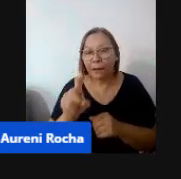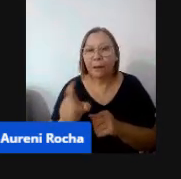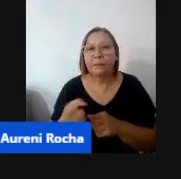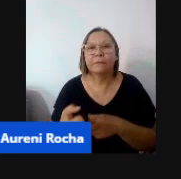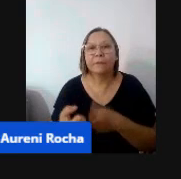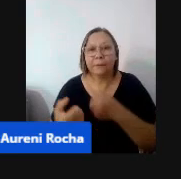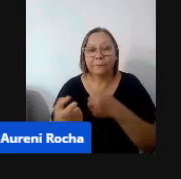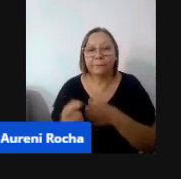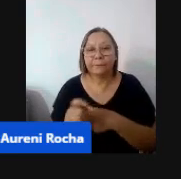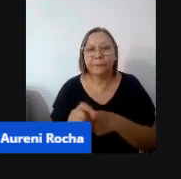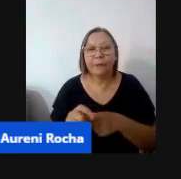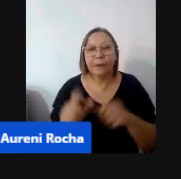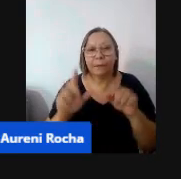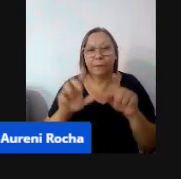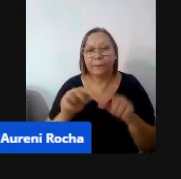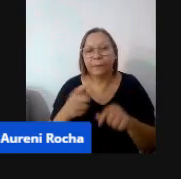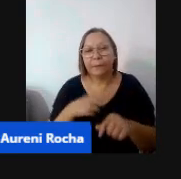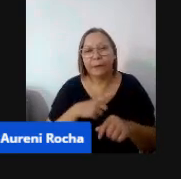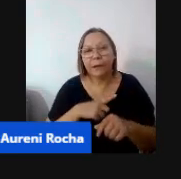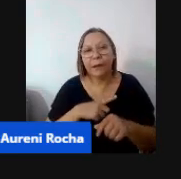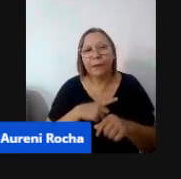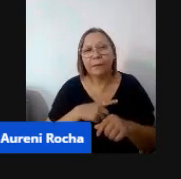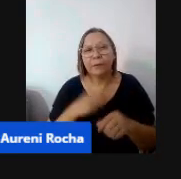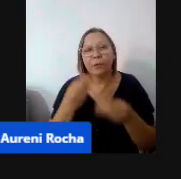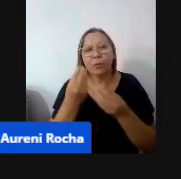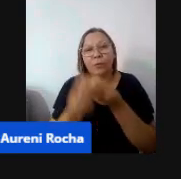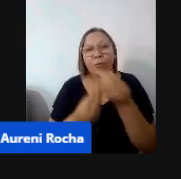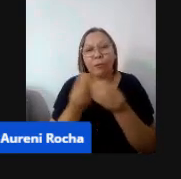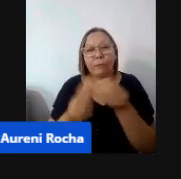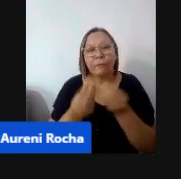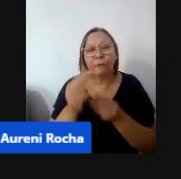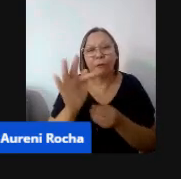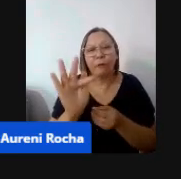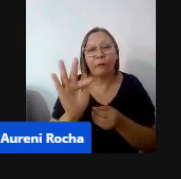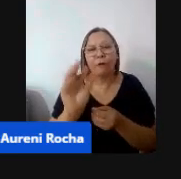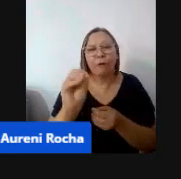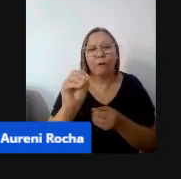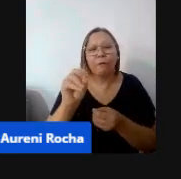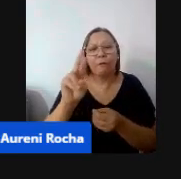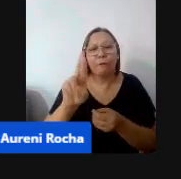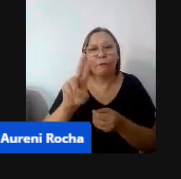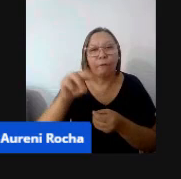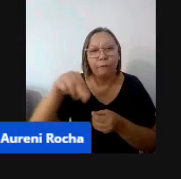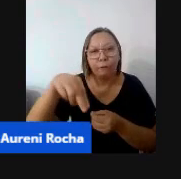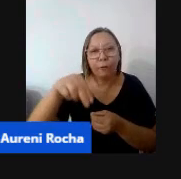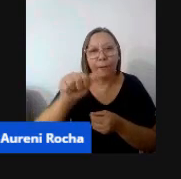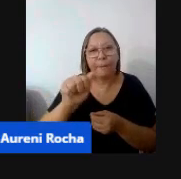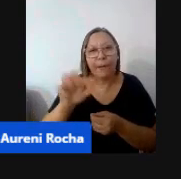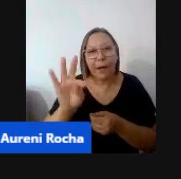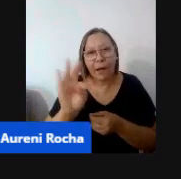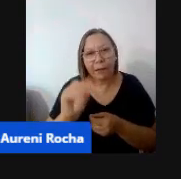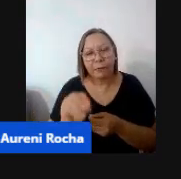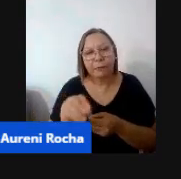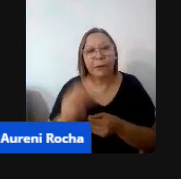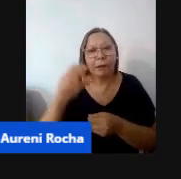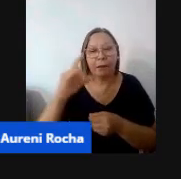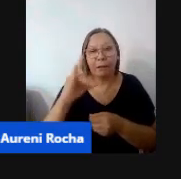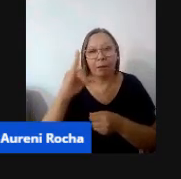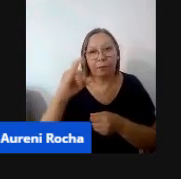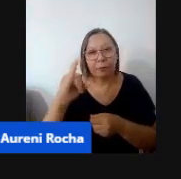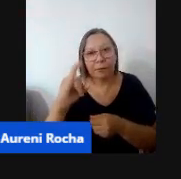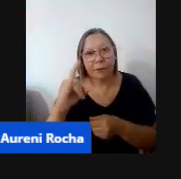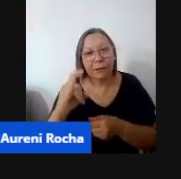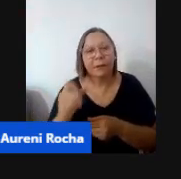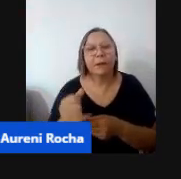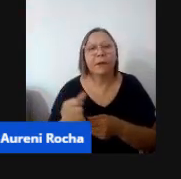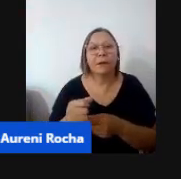formato, tá? E quais são esses formatos? Pode ser post para o Instagram, story do Instagram, apresentação,